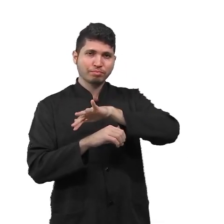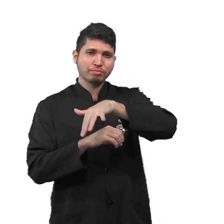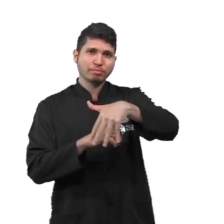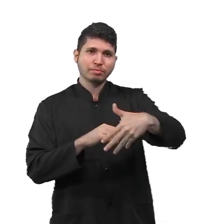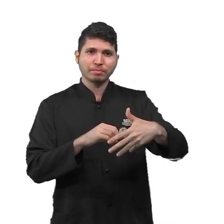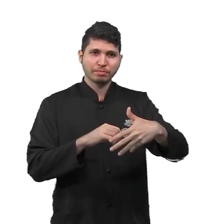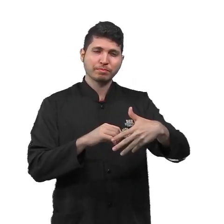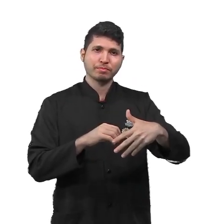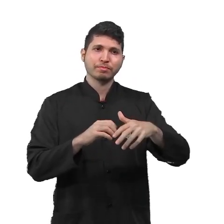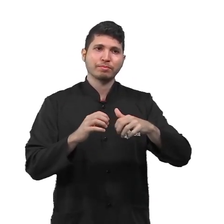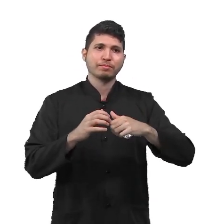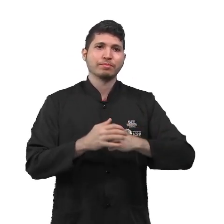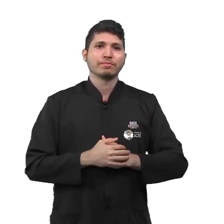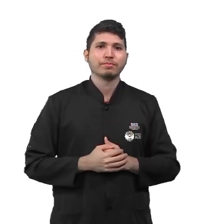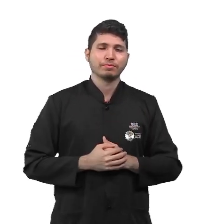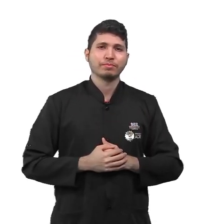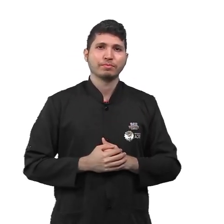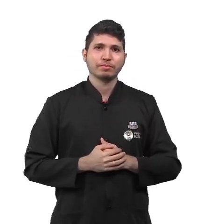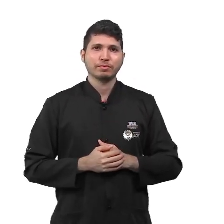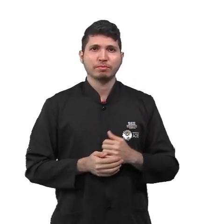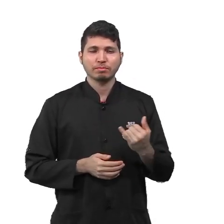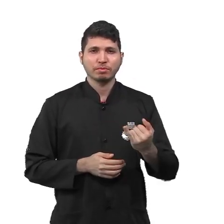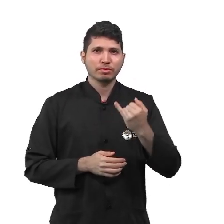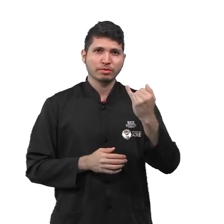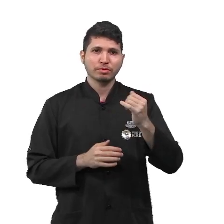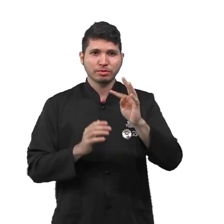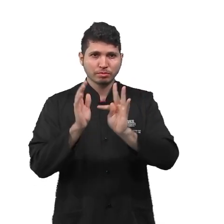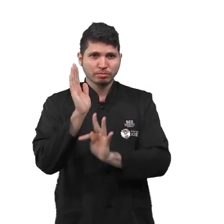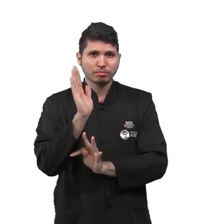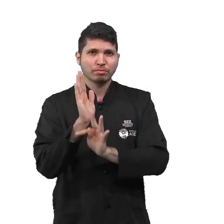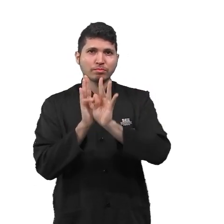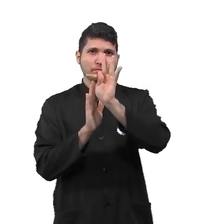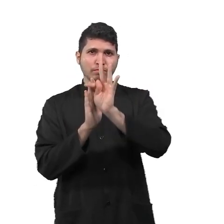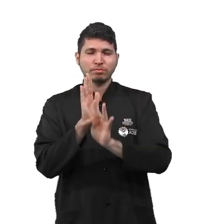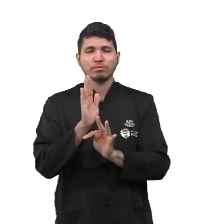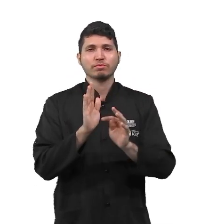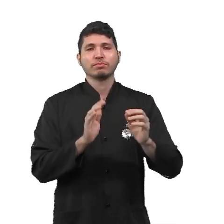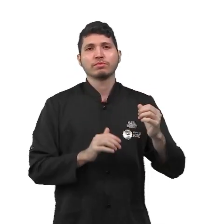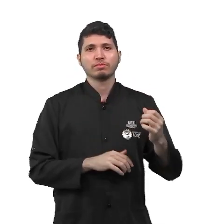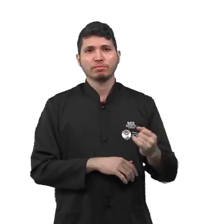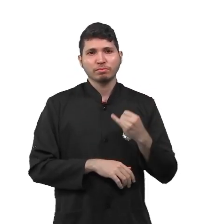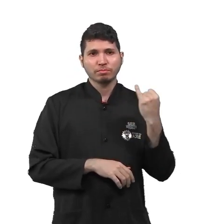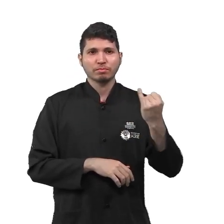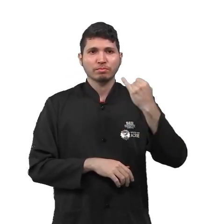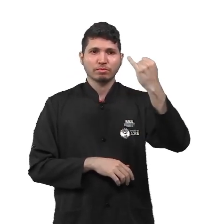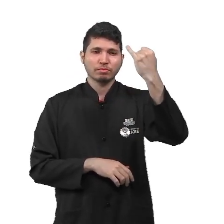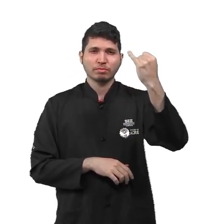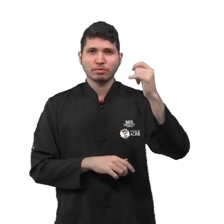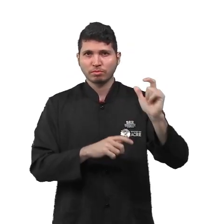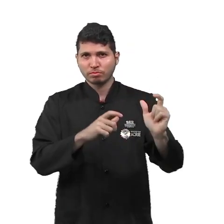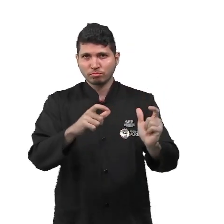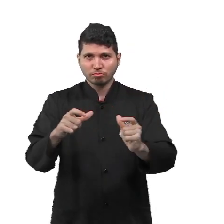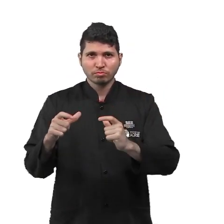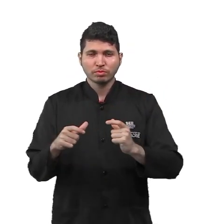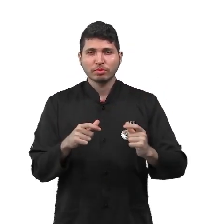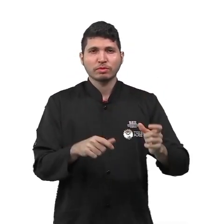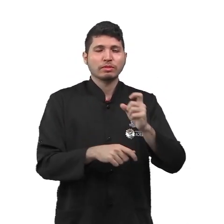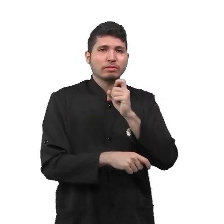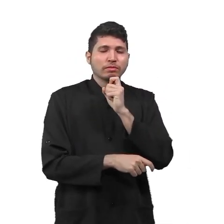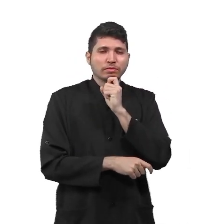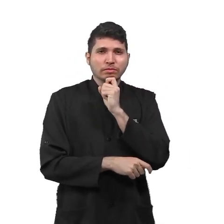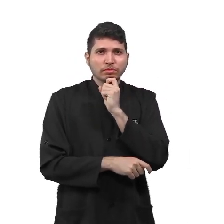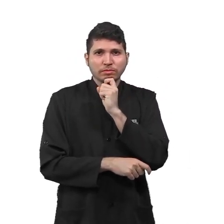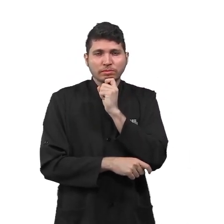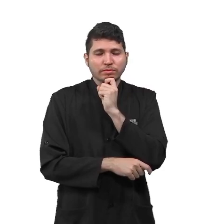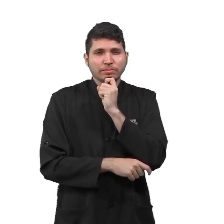servem como isolante térmico, né? Então, elas são extremamente importantes ali em lugares que são muito frios, por exemplo. Aqui a gente